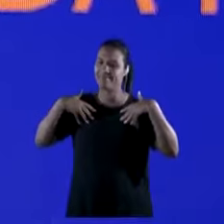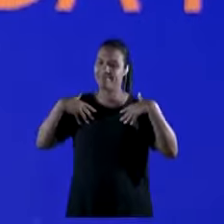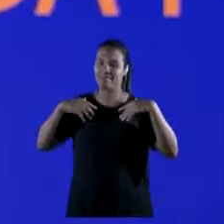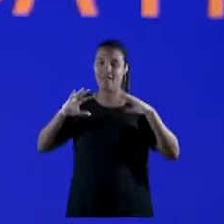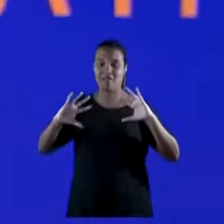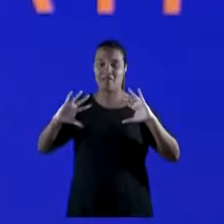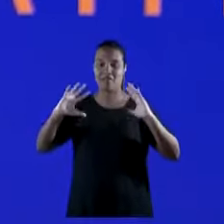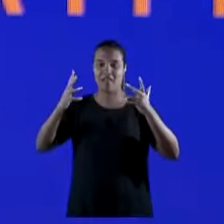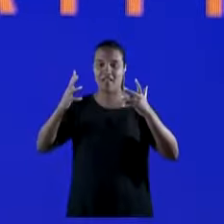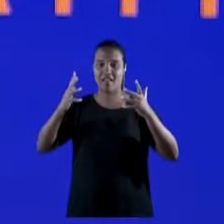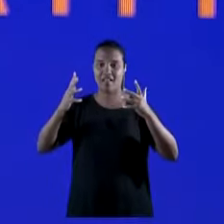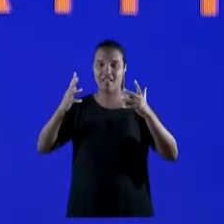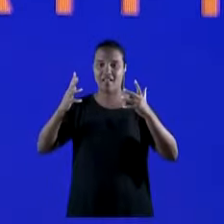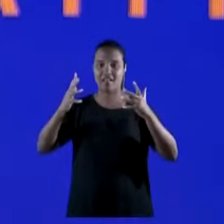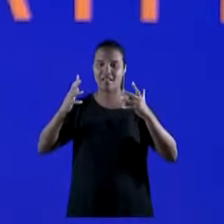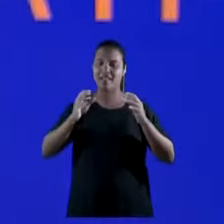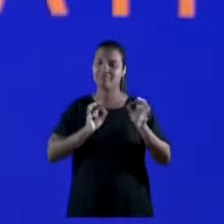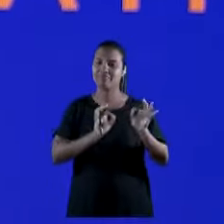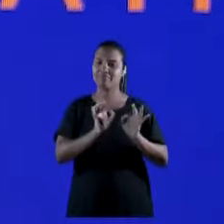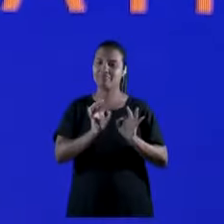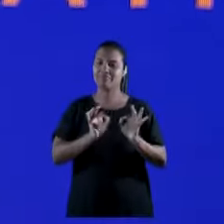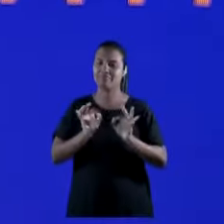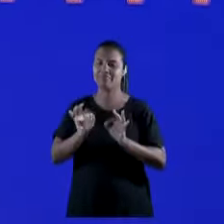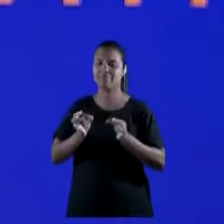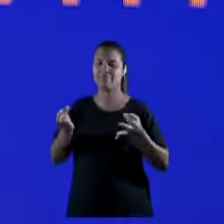A festa mais organizada, mais bonita.